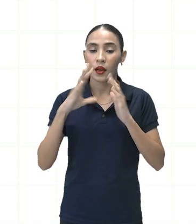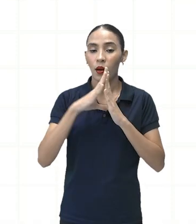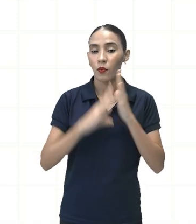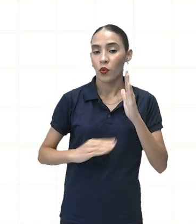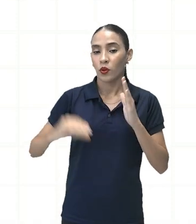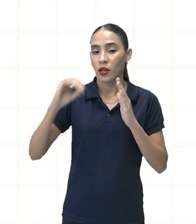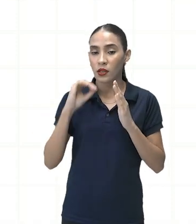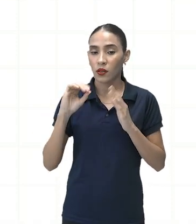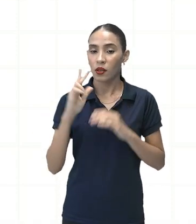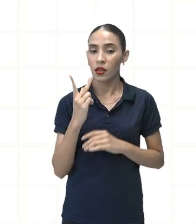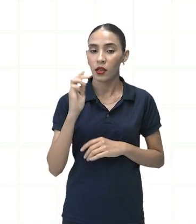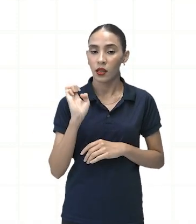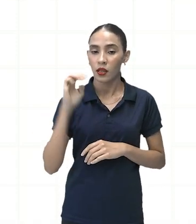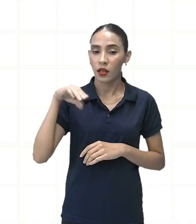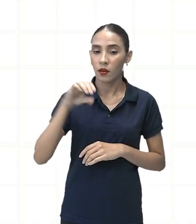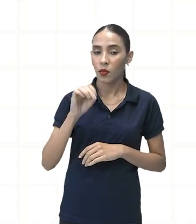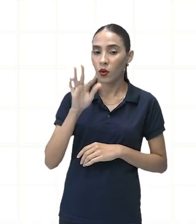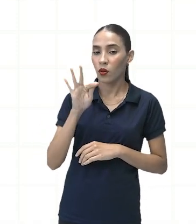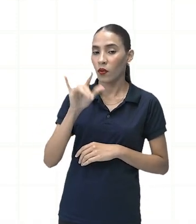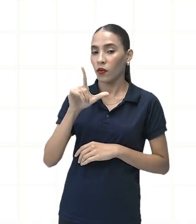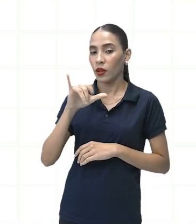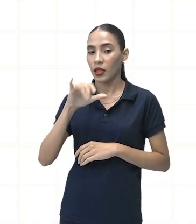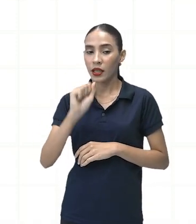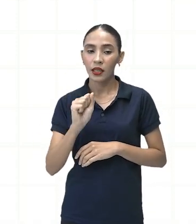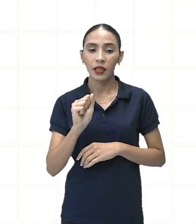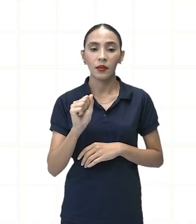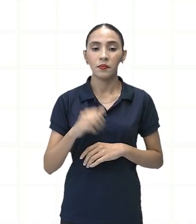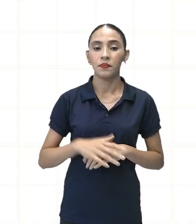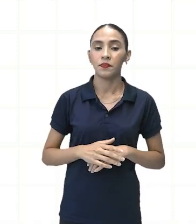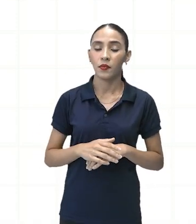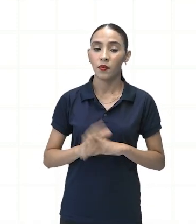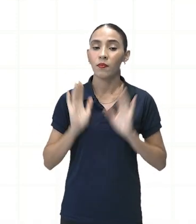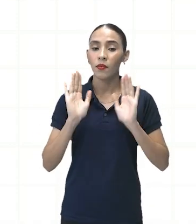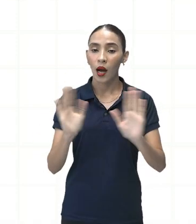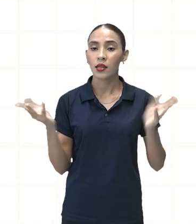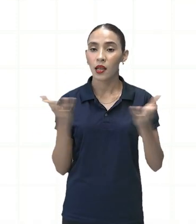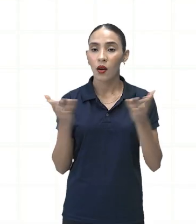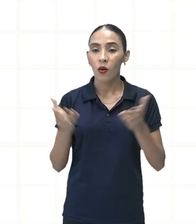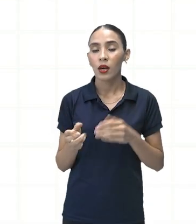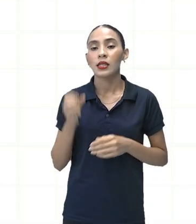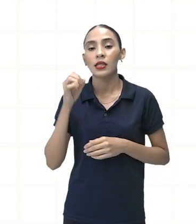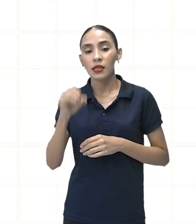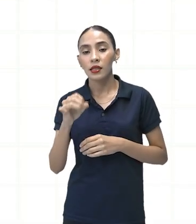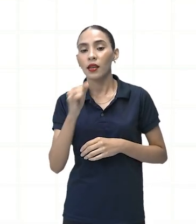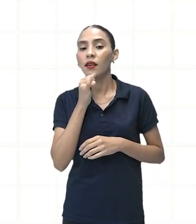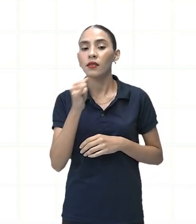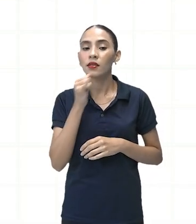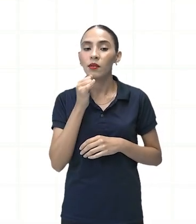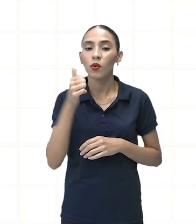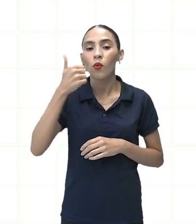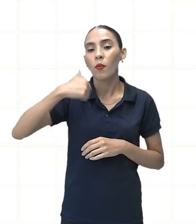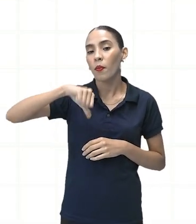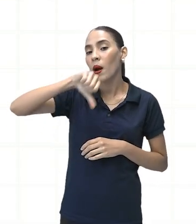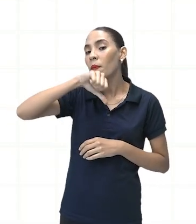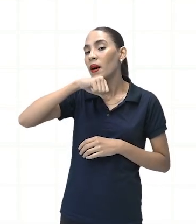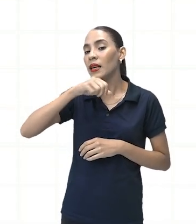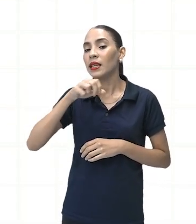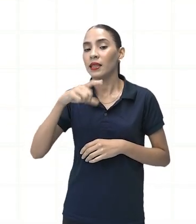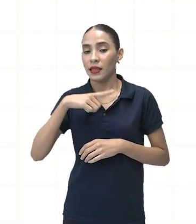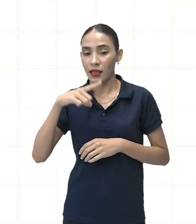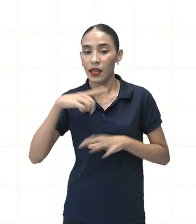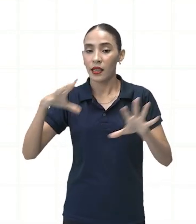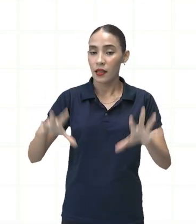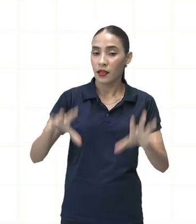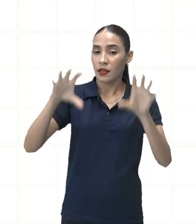mutação causadora da hemofilia, sendo assim, não afetados. Agora, quando consideramos uma mãe portadora